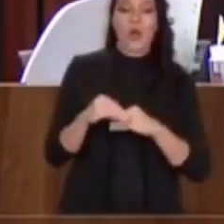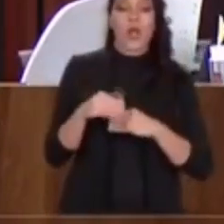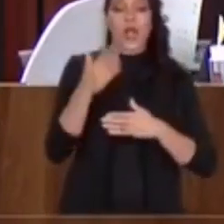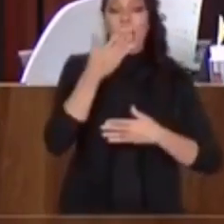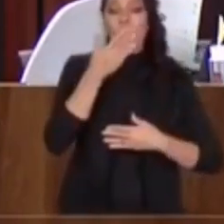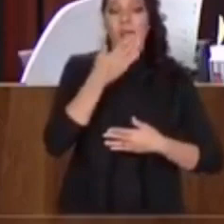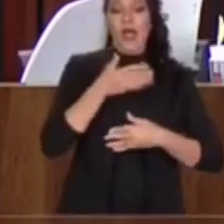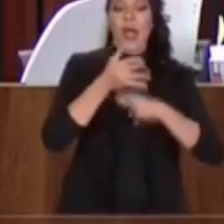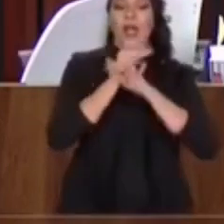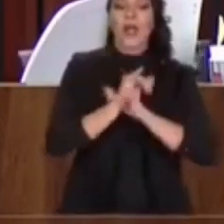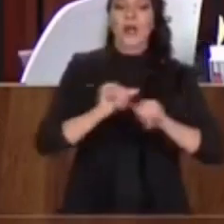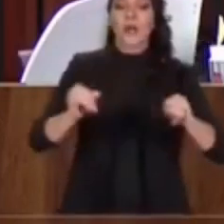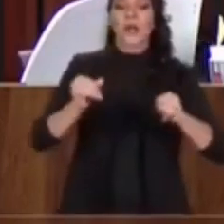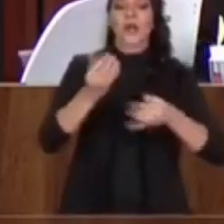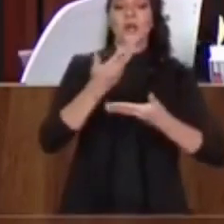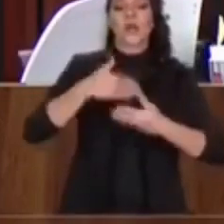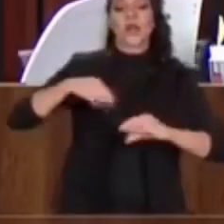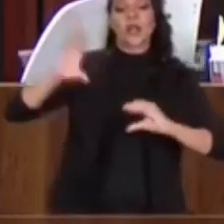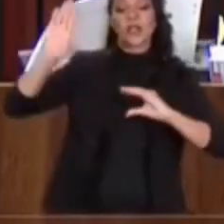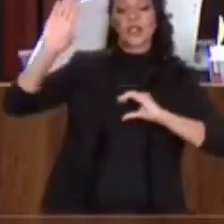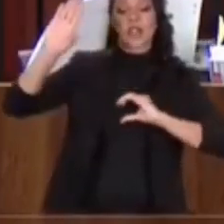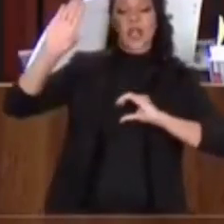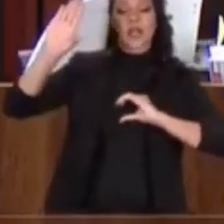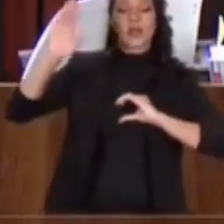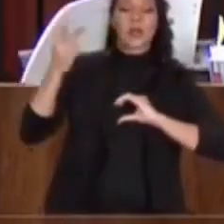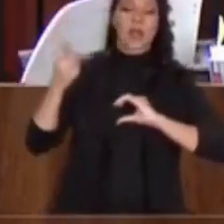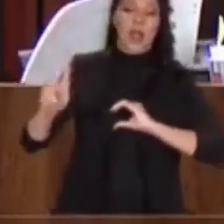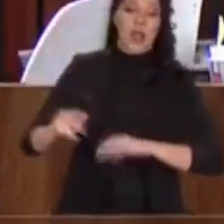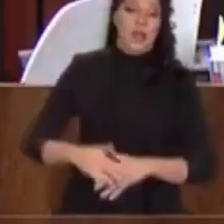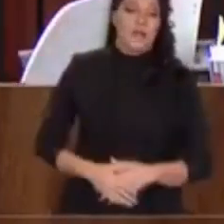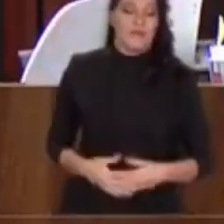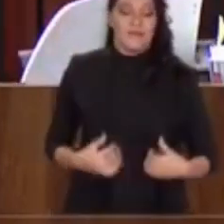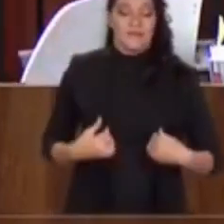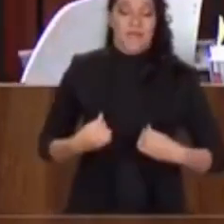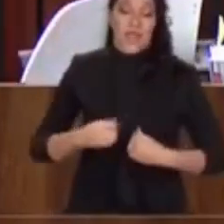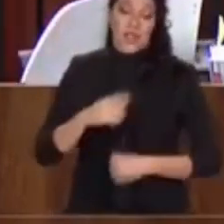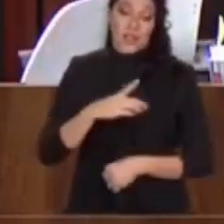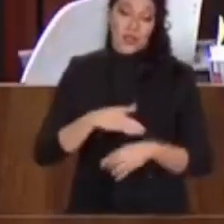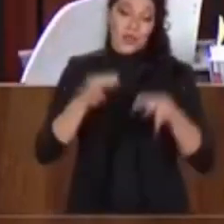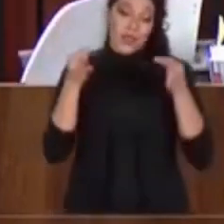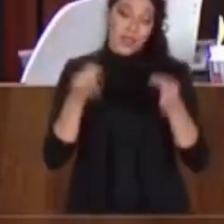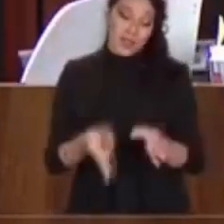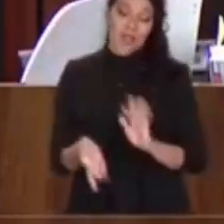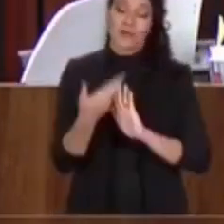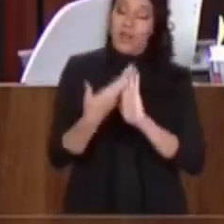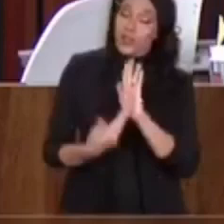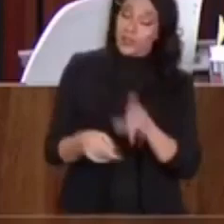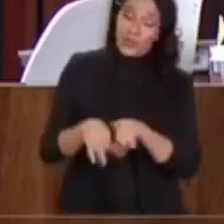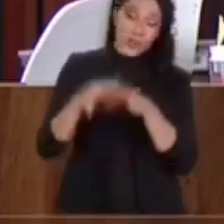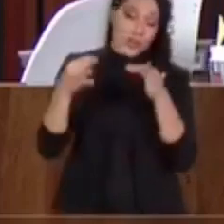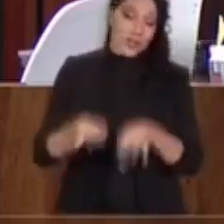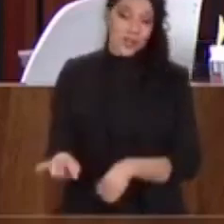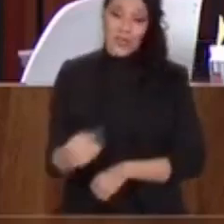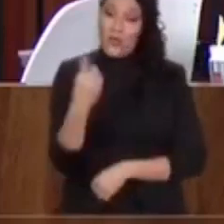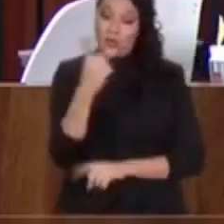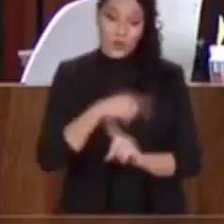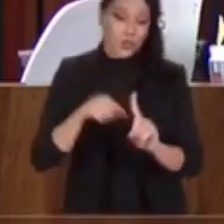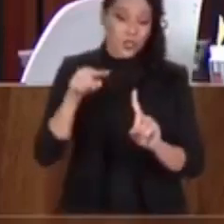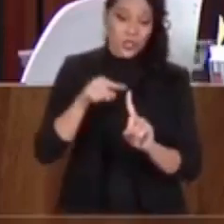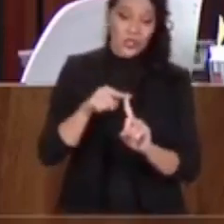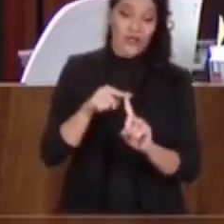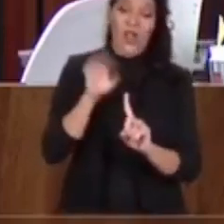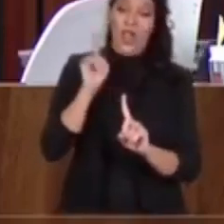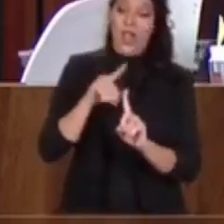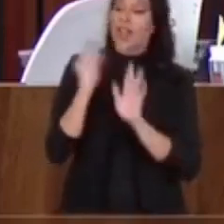campanha para o seu é candidato não tenho nenhuma dúvida assim como o eminente relator que o único propósito foi